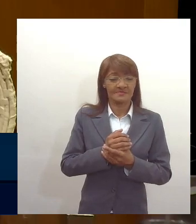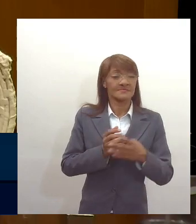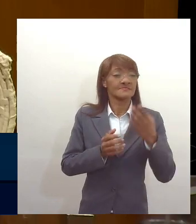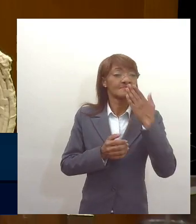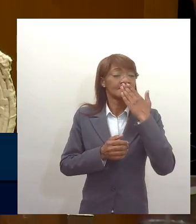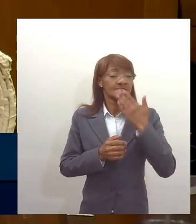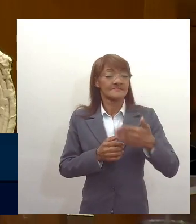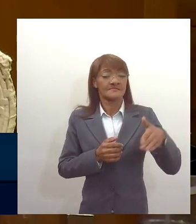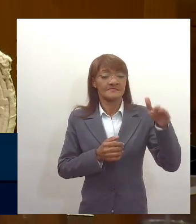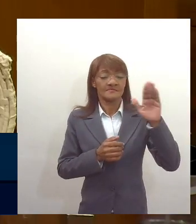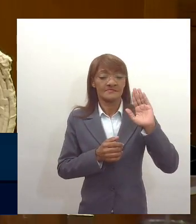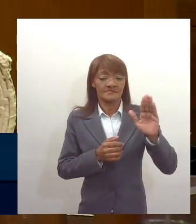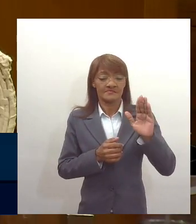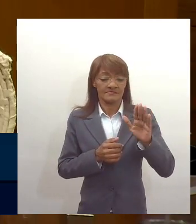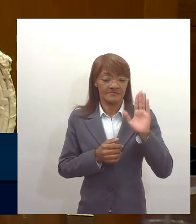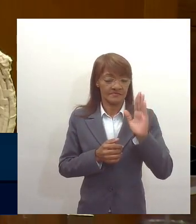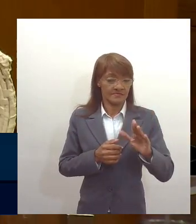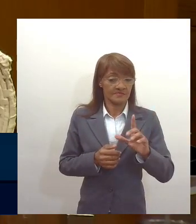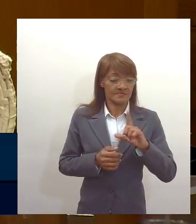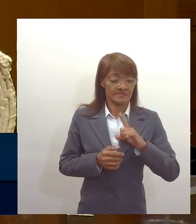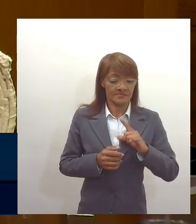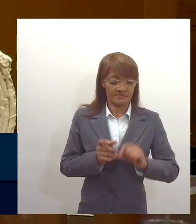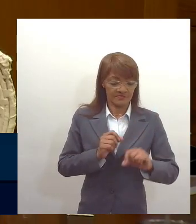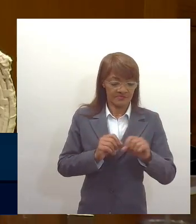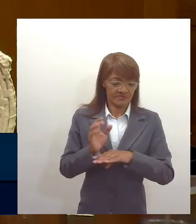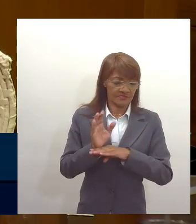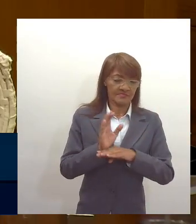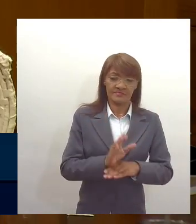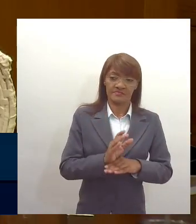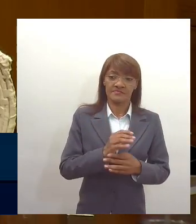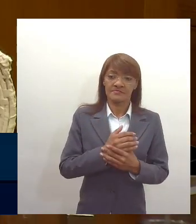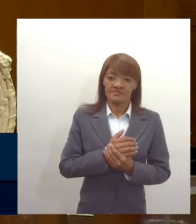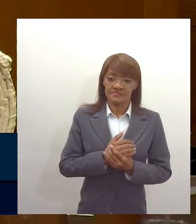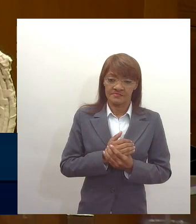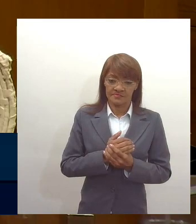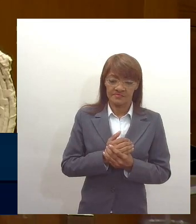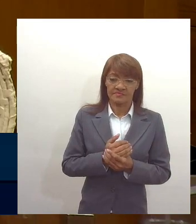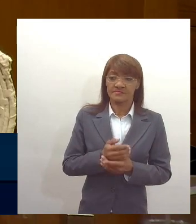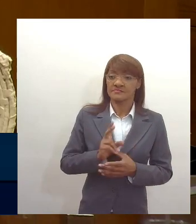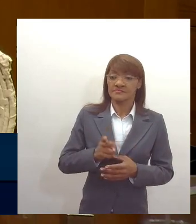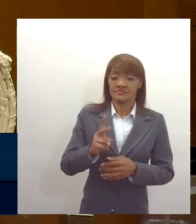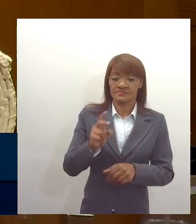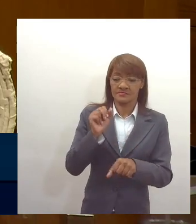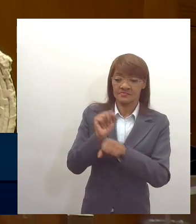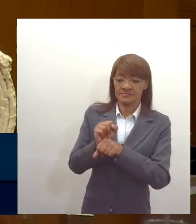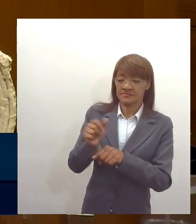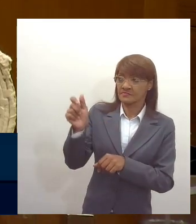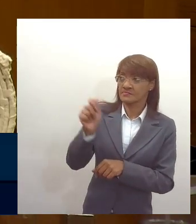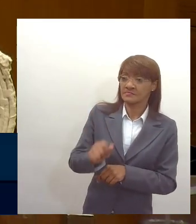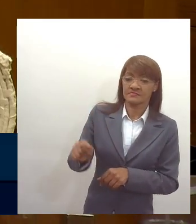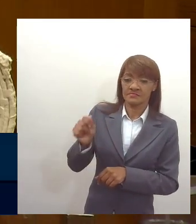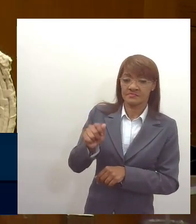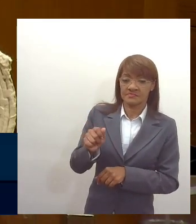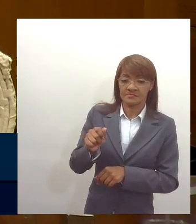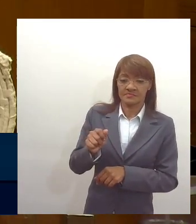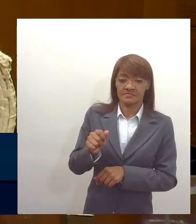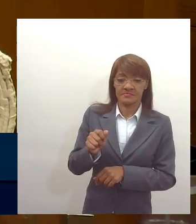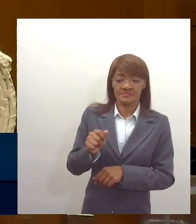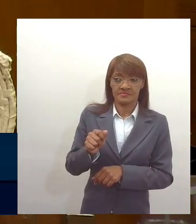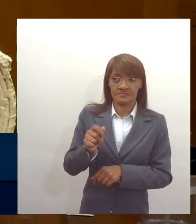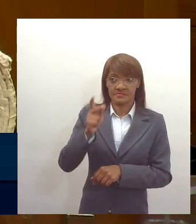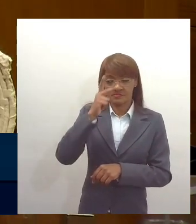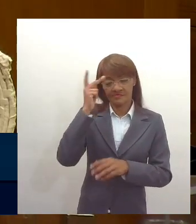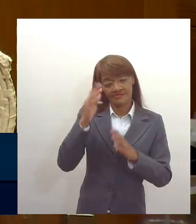ajudar. Na verdade, a associação está desativada, tem associação só dos moradores. Então, muito obrigada aí pela sua parte e por